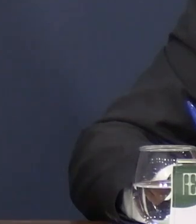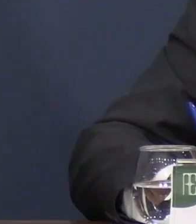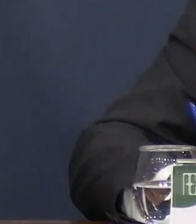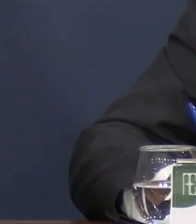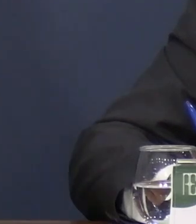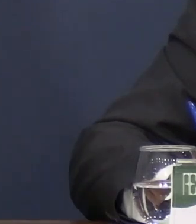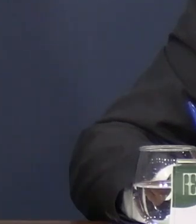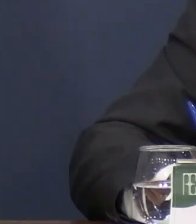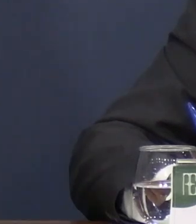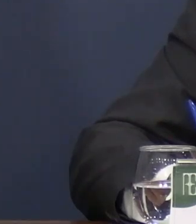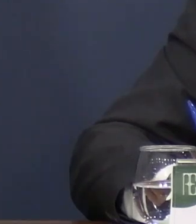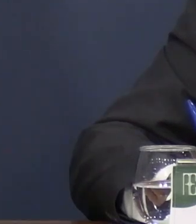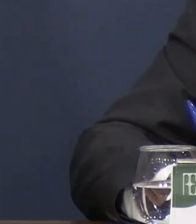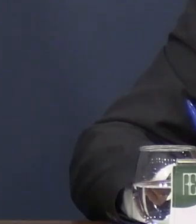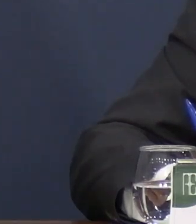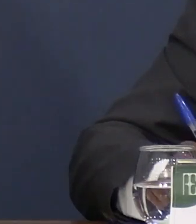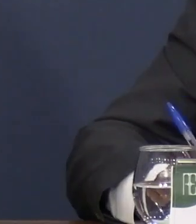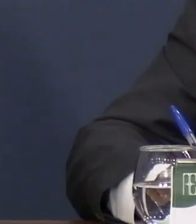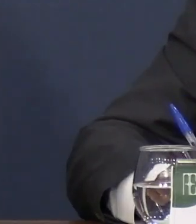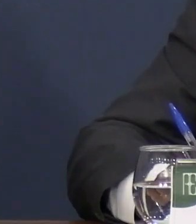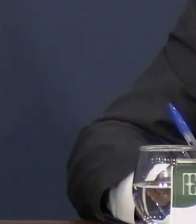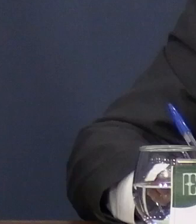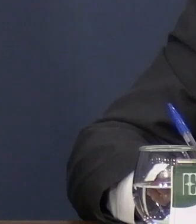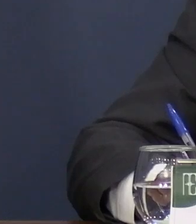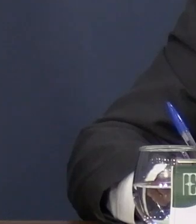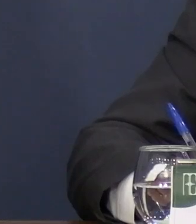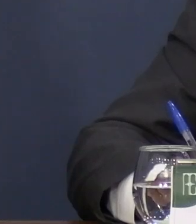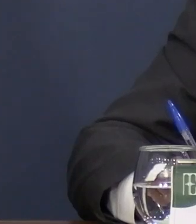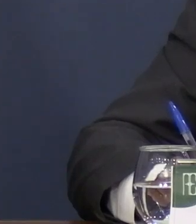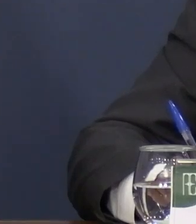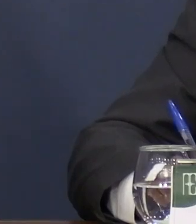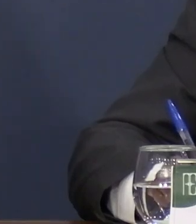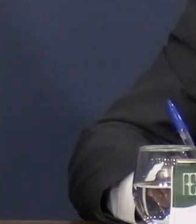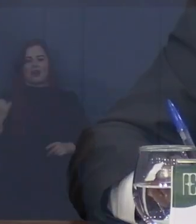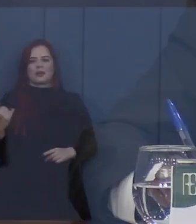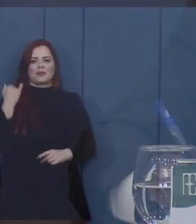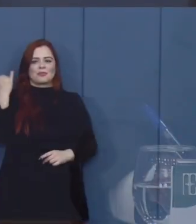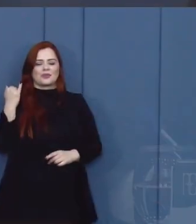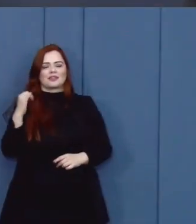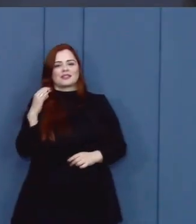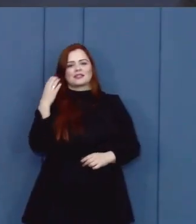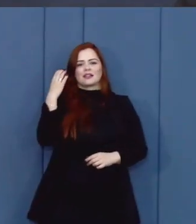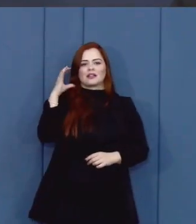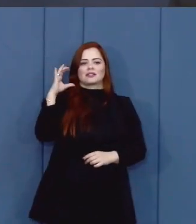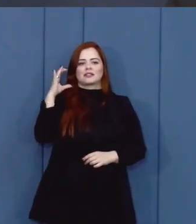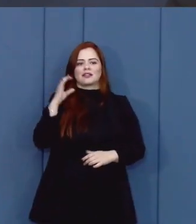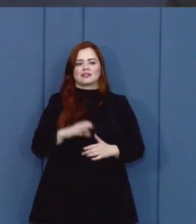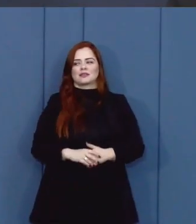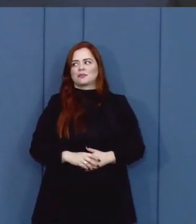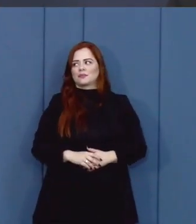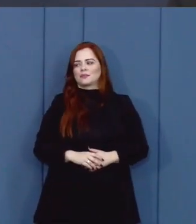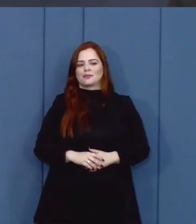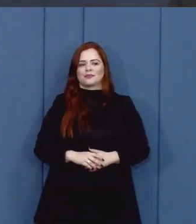escutado, pelo menos em 8 ocasiões, que a importância da ciência, sim?